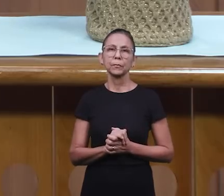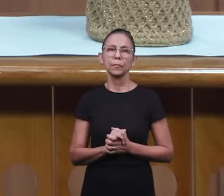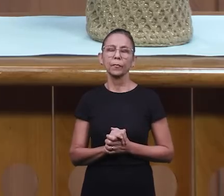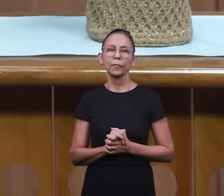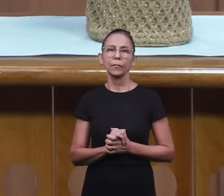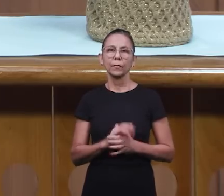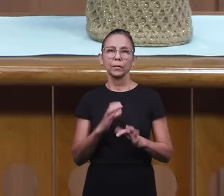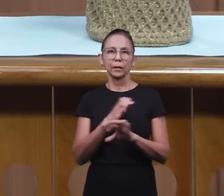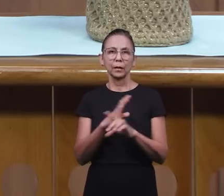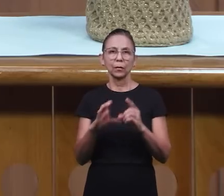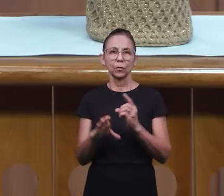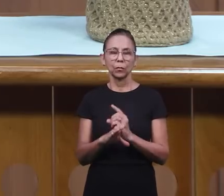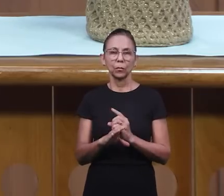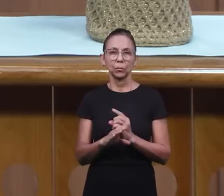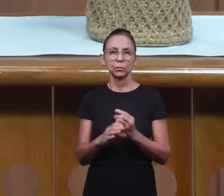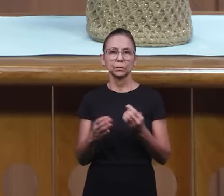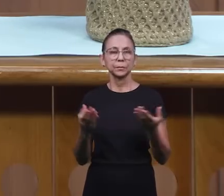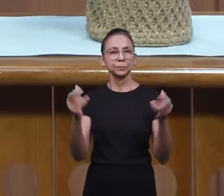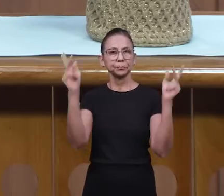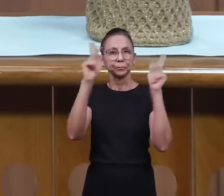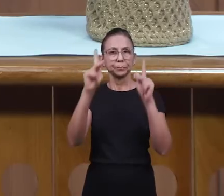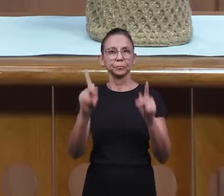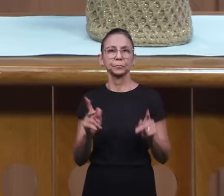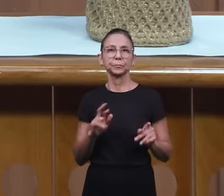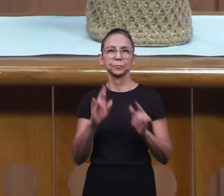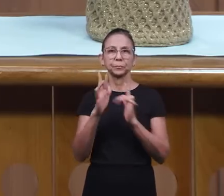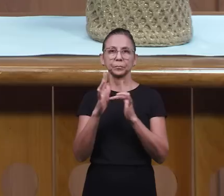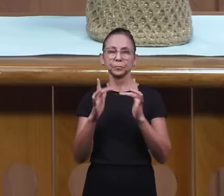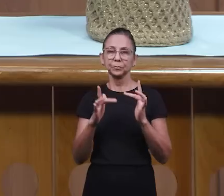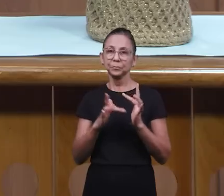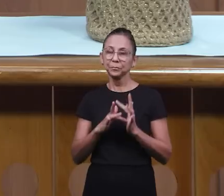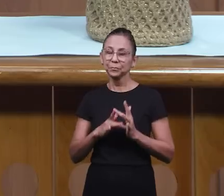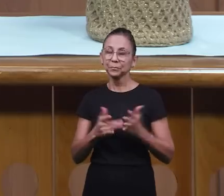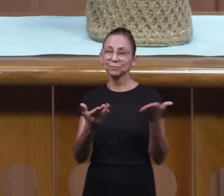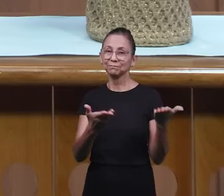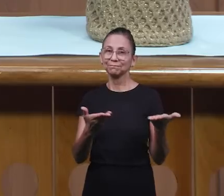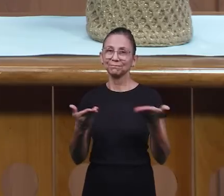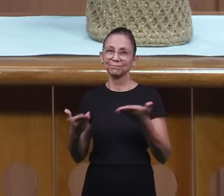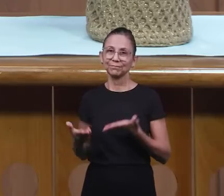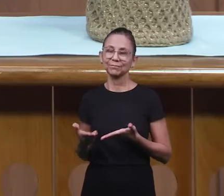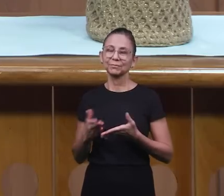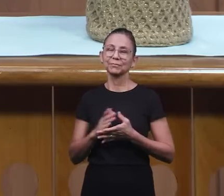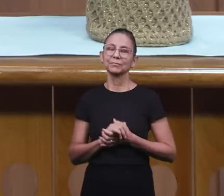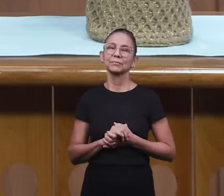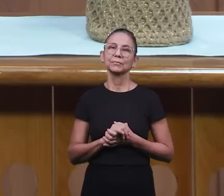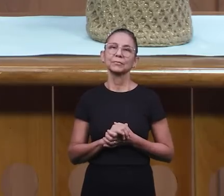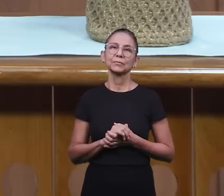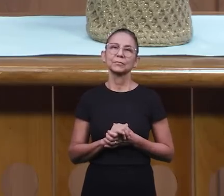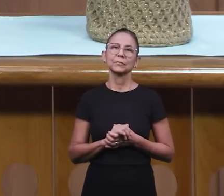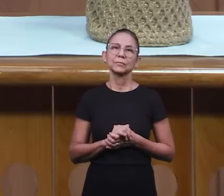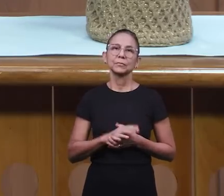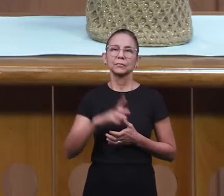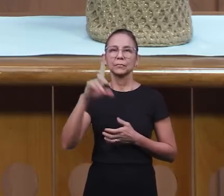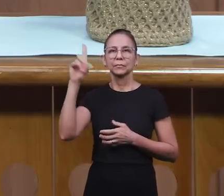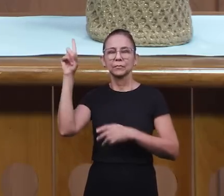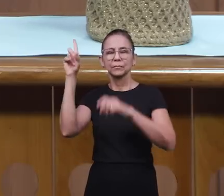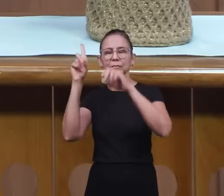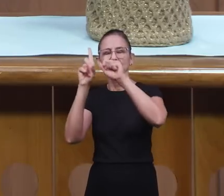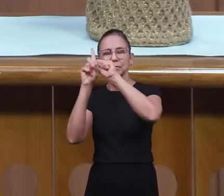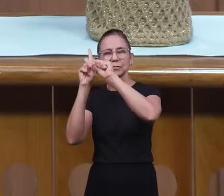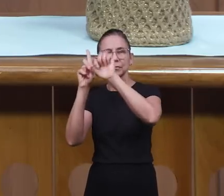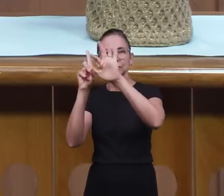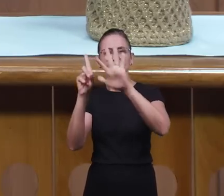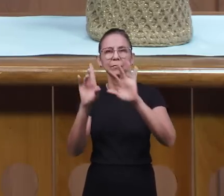noite. Quero saudar com a paz do Senhor Jesus, te convidar para, nessa participação, você possa receber